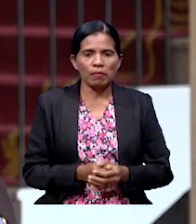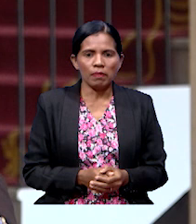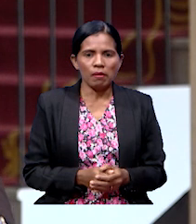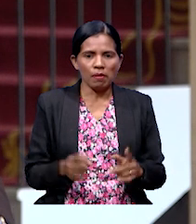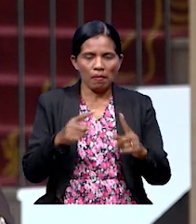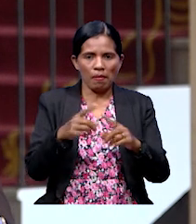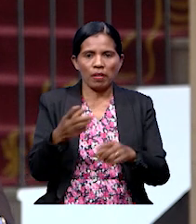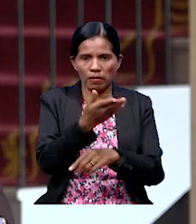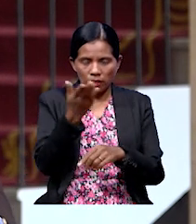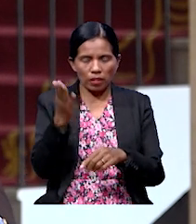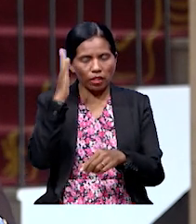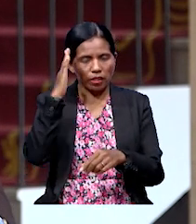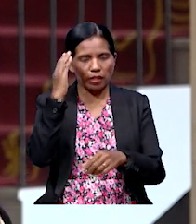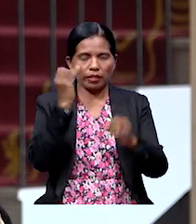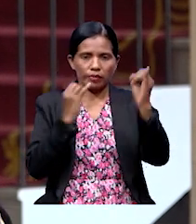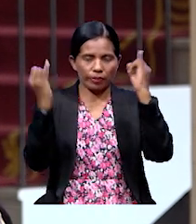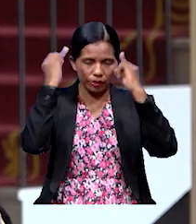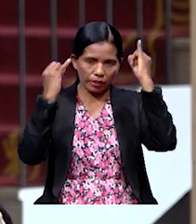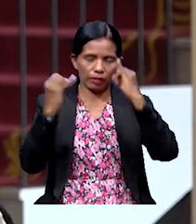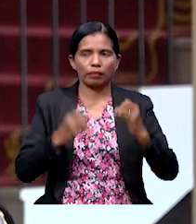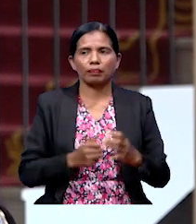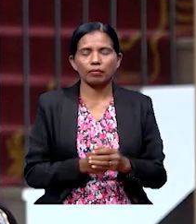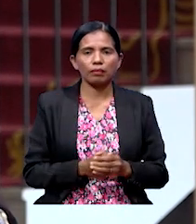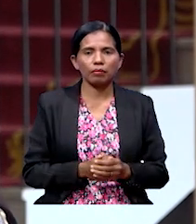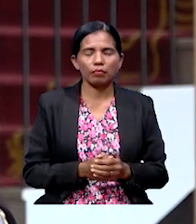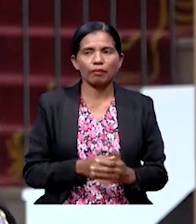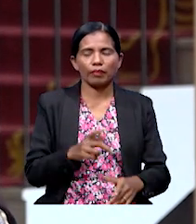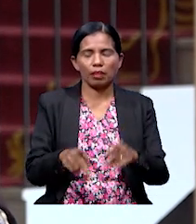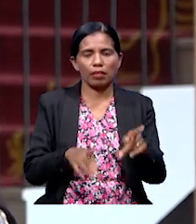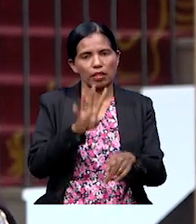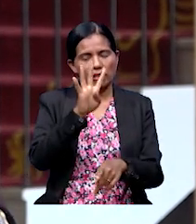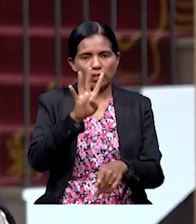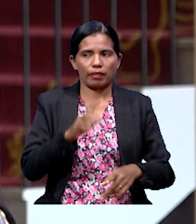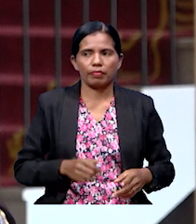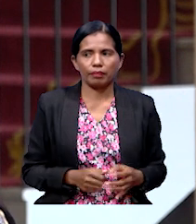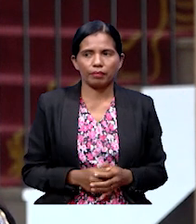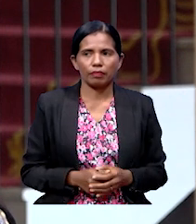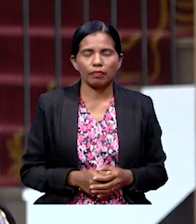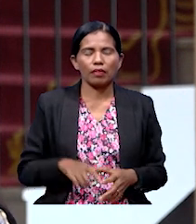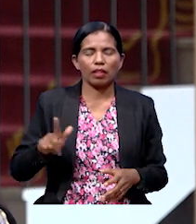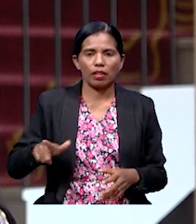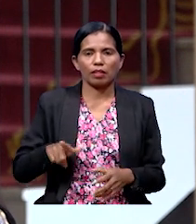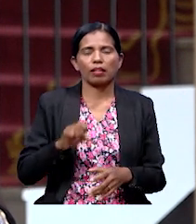Hateten informação se partilho ita vot sira. Em princípio, não há nada a ver. Mas eu diria que,